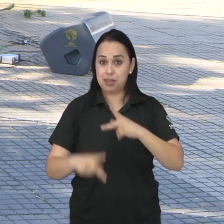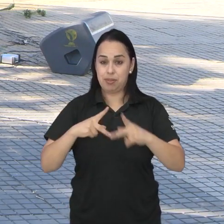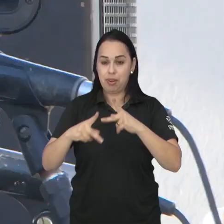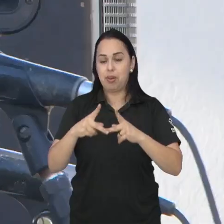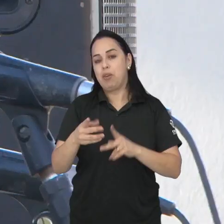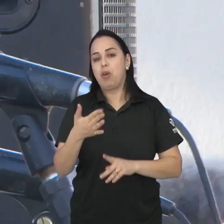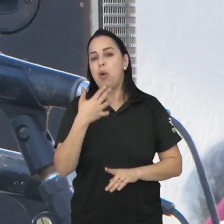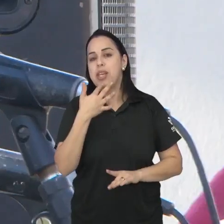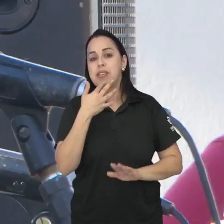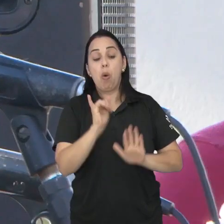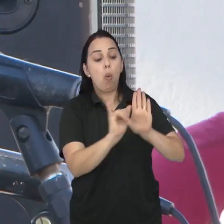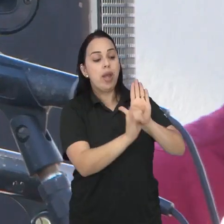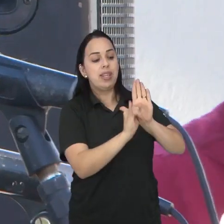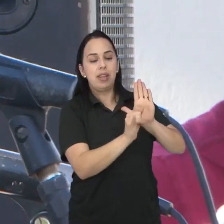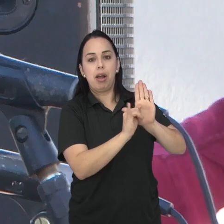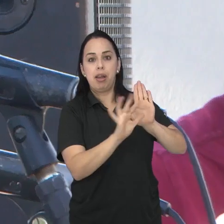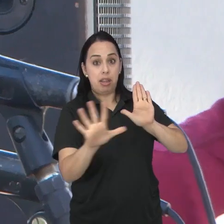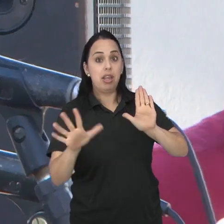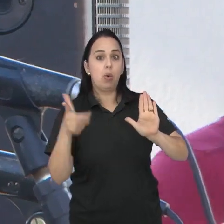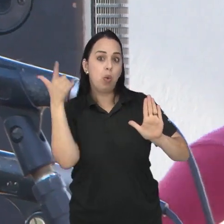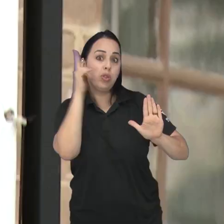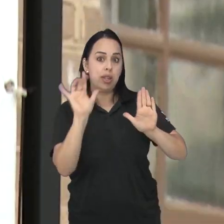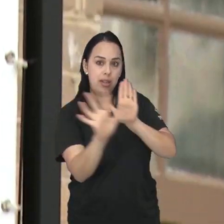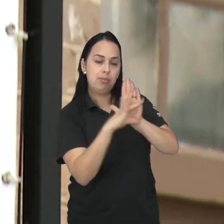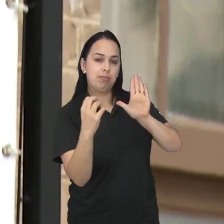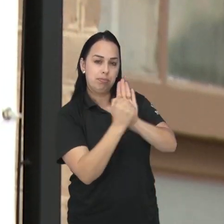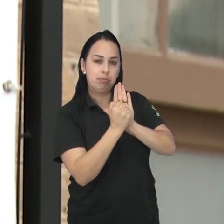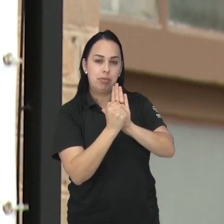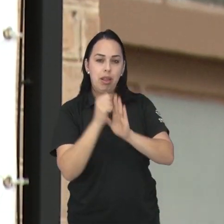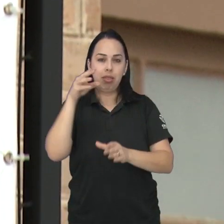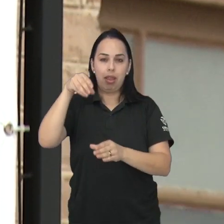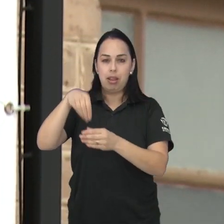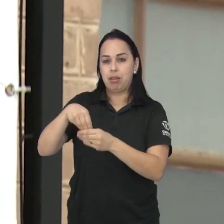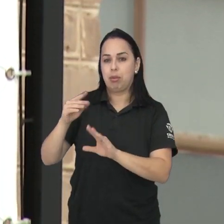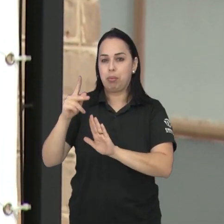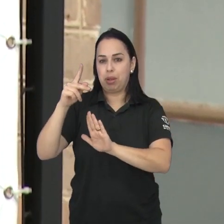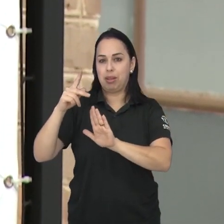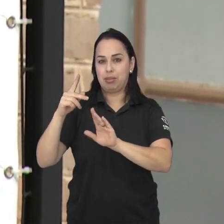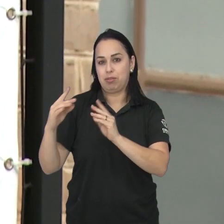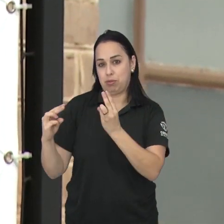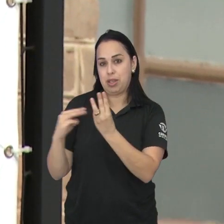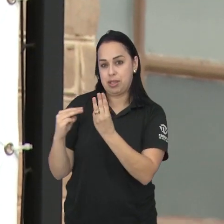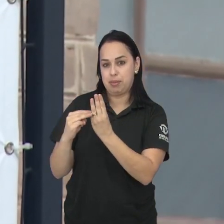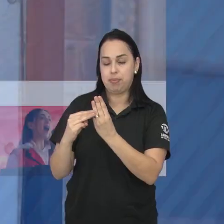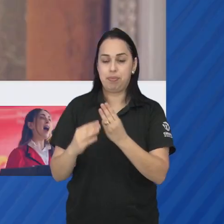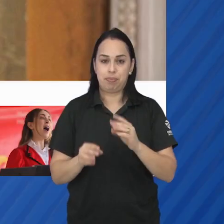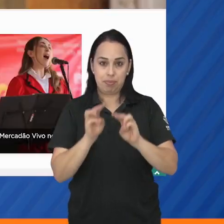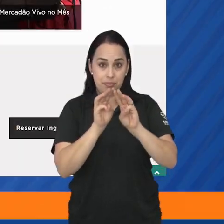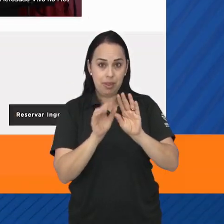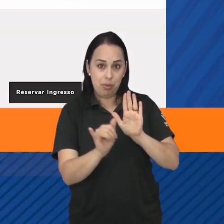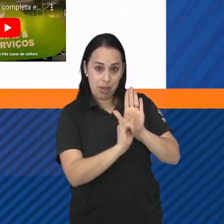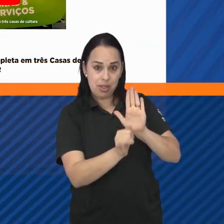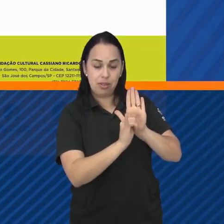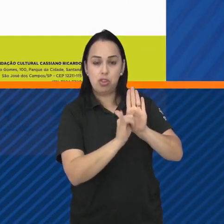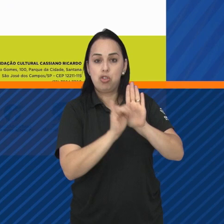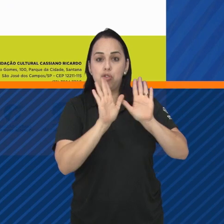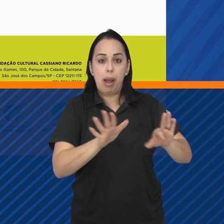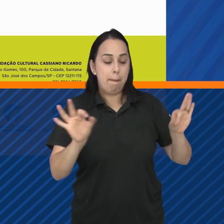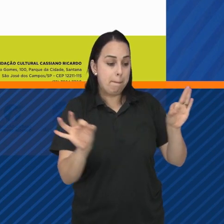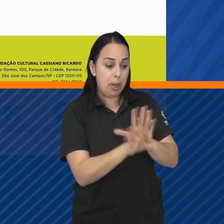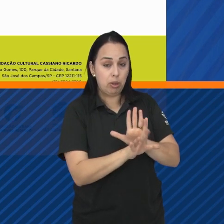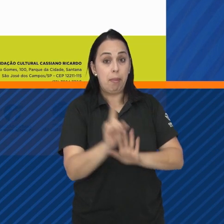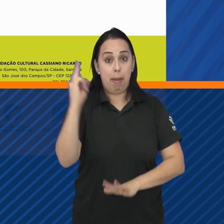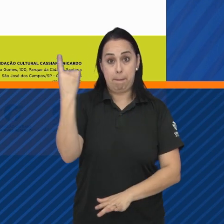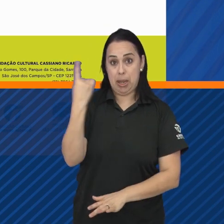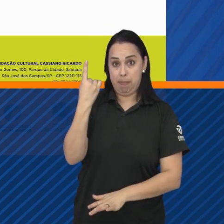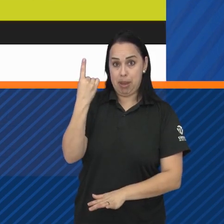Campos vão conhecer os editais para a inscrição de projetos na Fundação Cultural Cassiano Ricardo. Esses editais foram